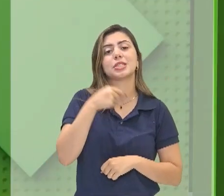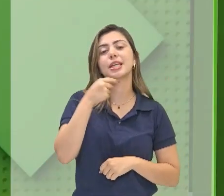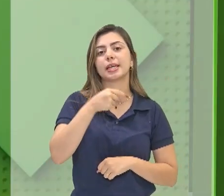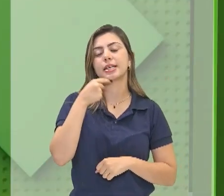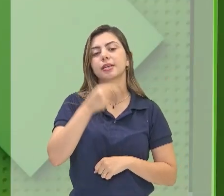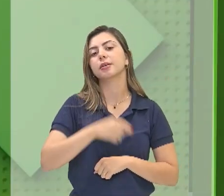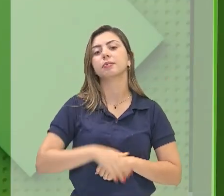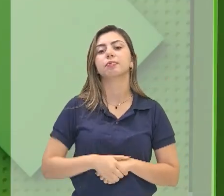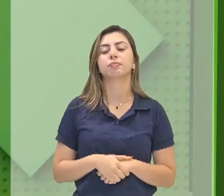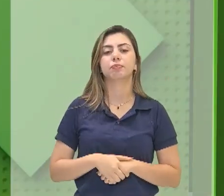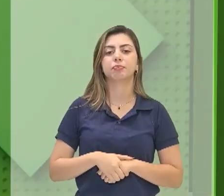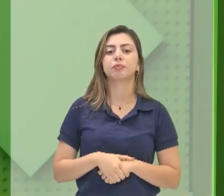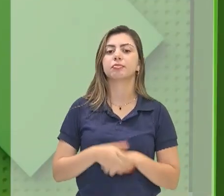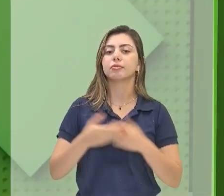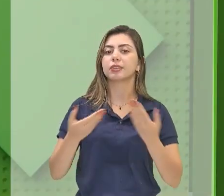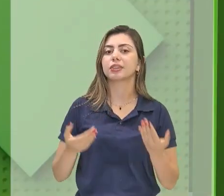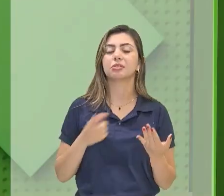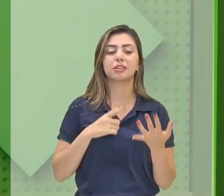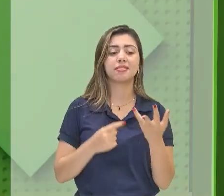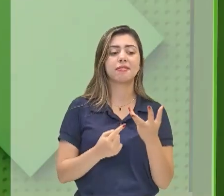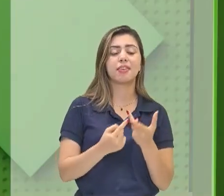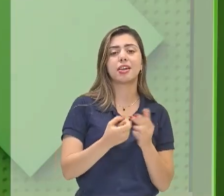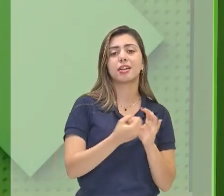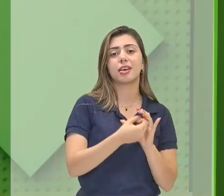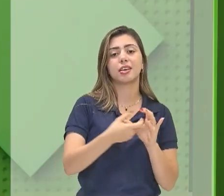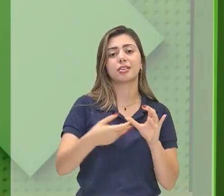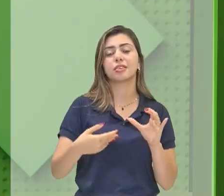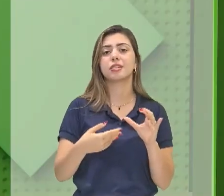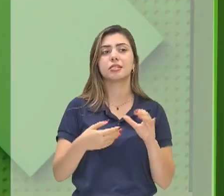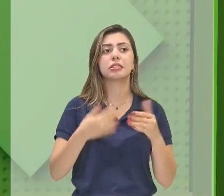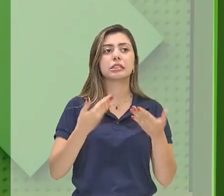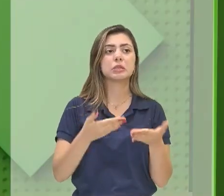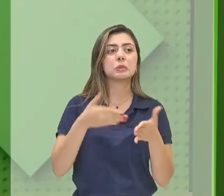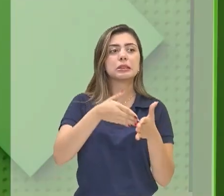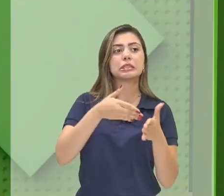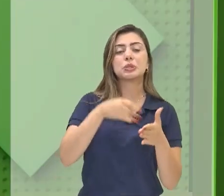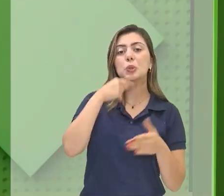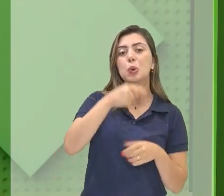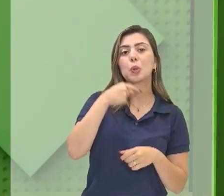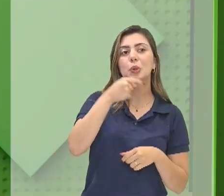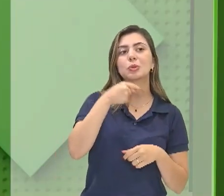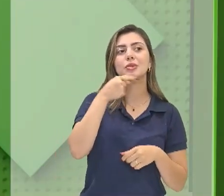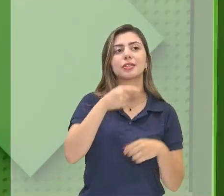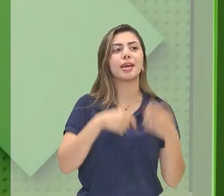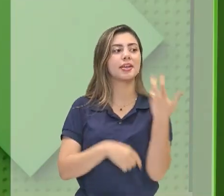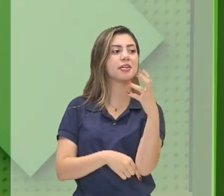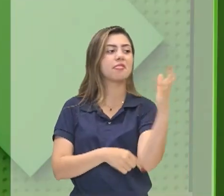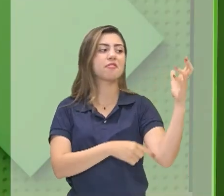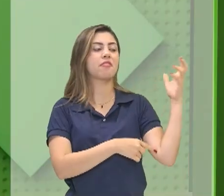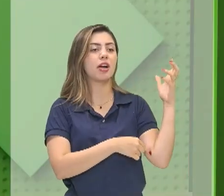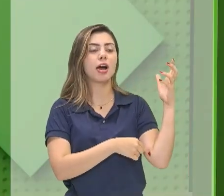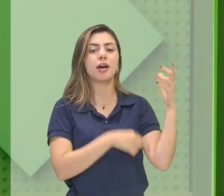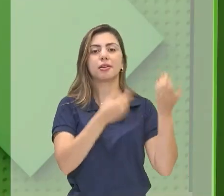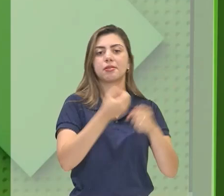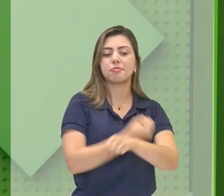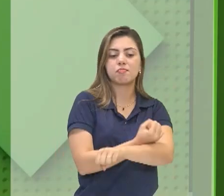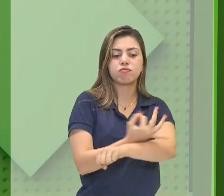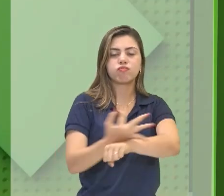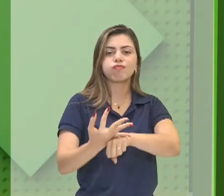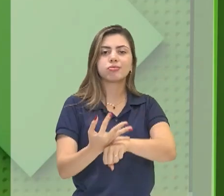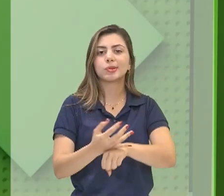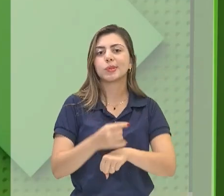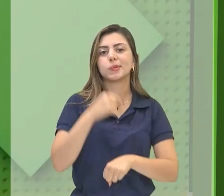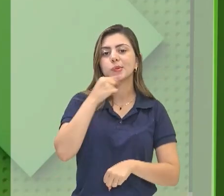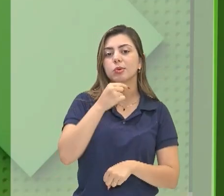de todos esses fatores que são limitantes para a sobrevivência tanto de vegetais